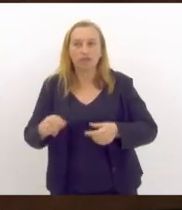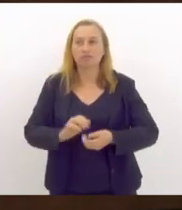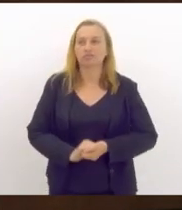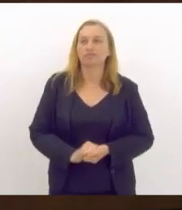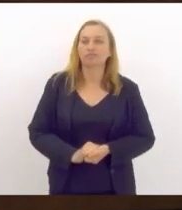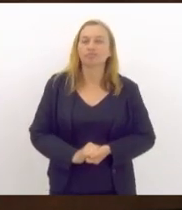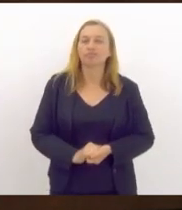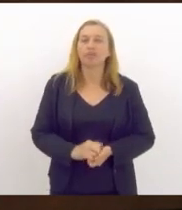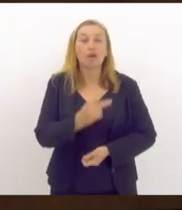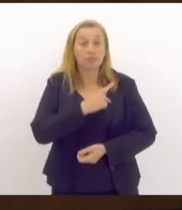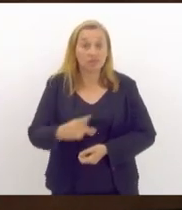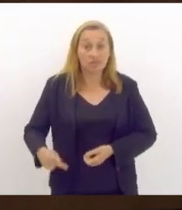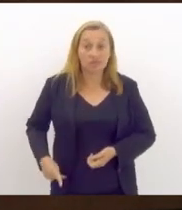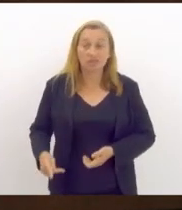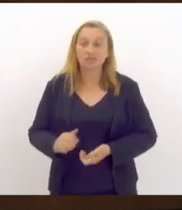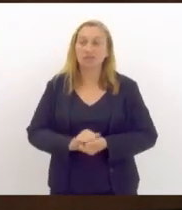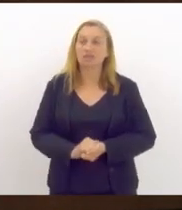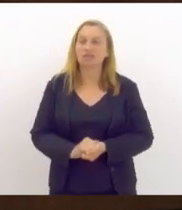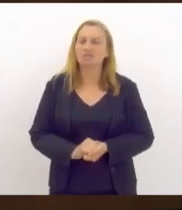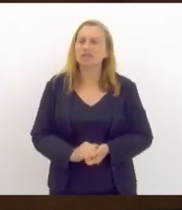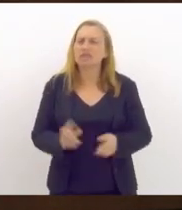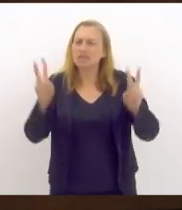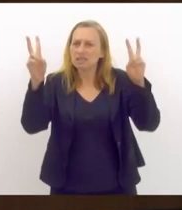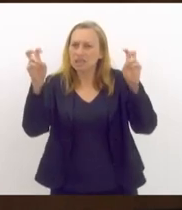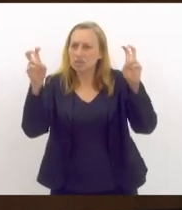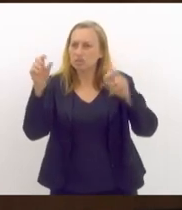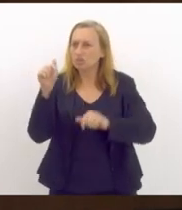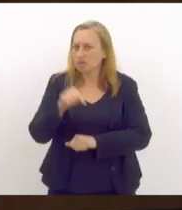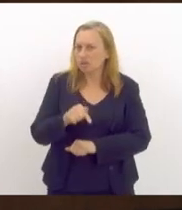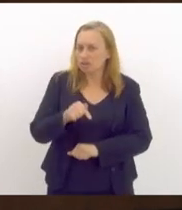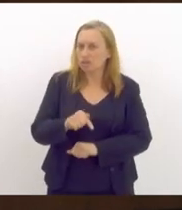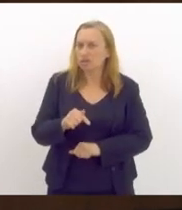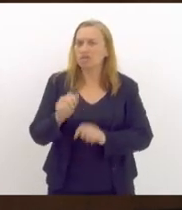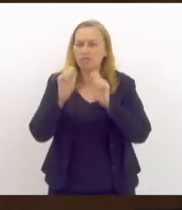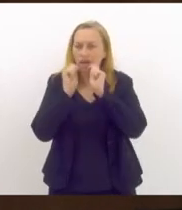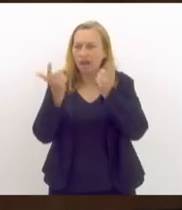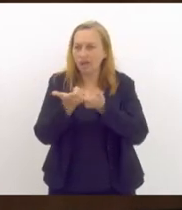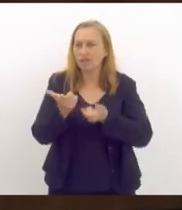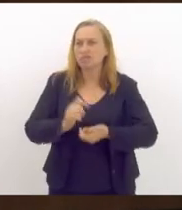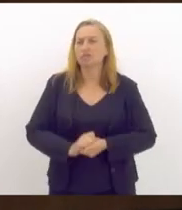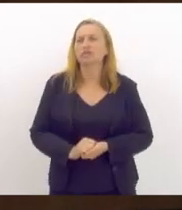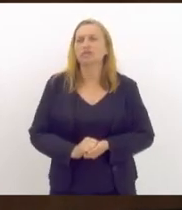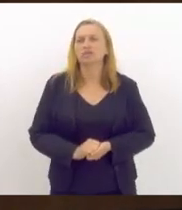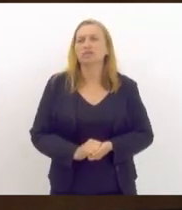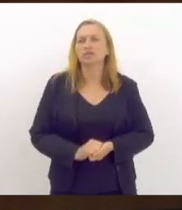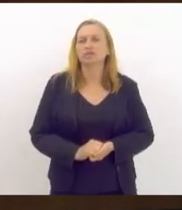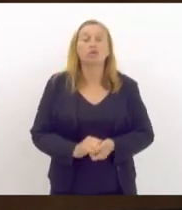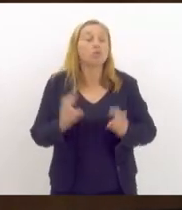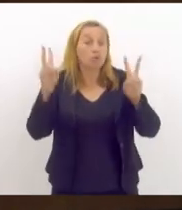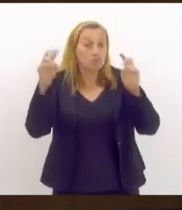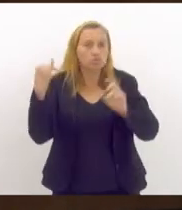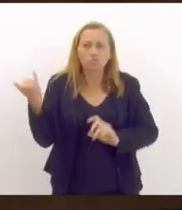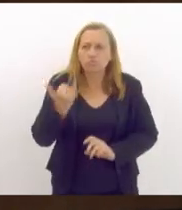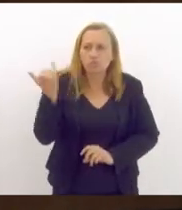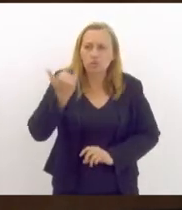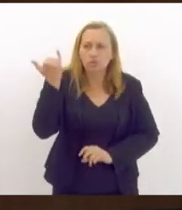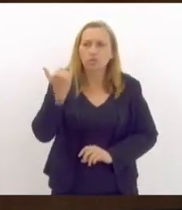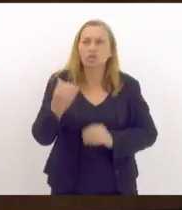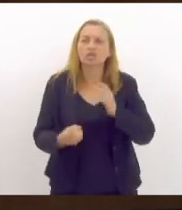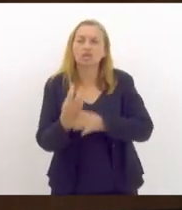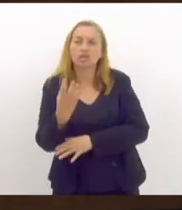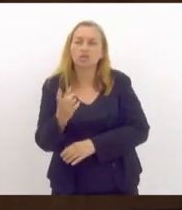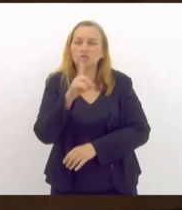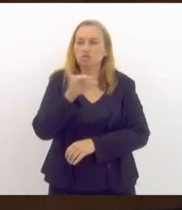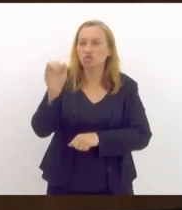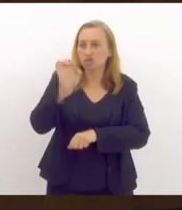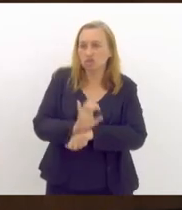Presidente trazendo essa matéria para cá para Assembleia Legislativa matéria de suma importância que cria o dia